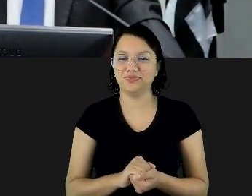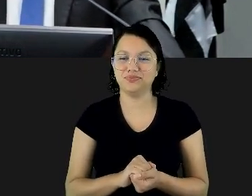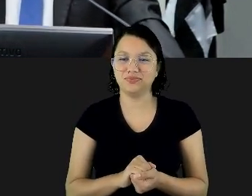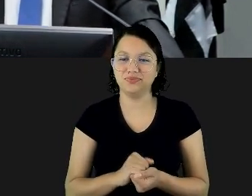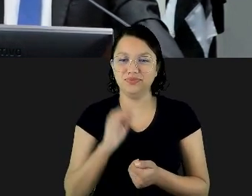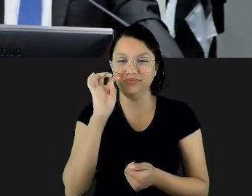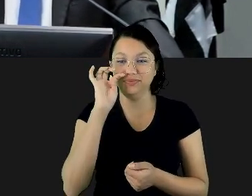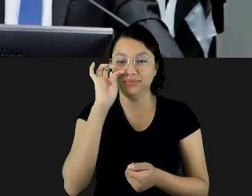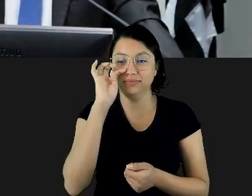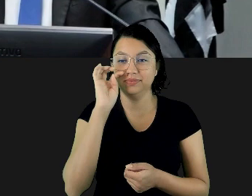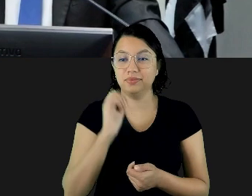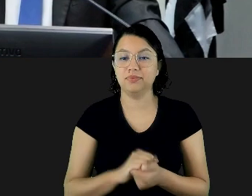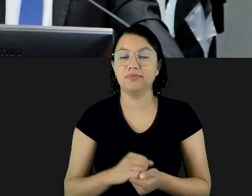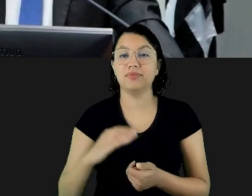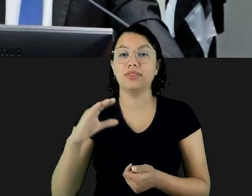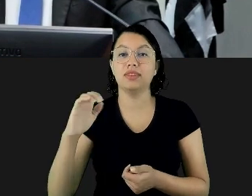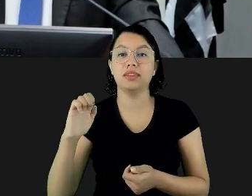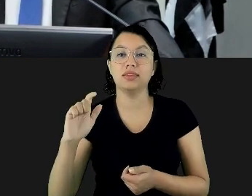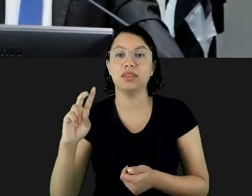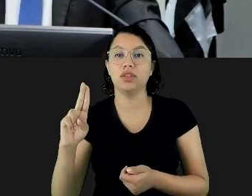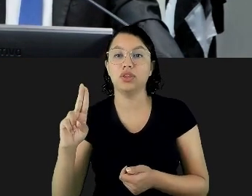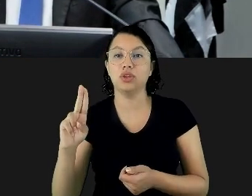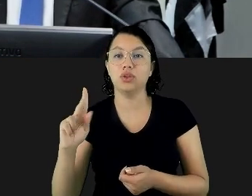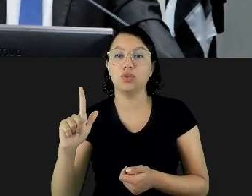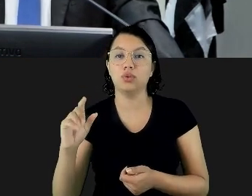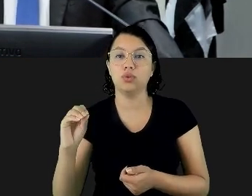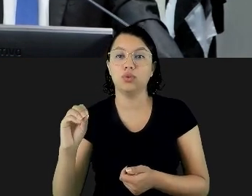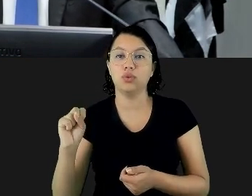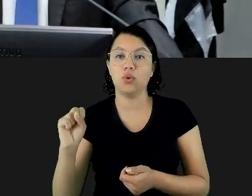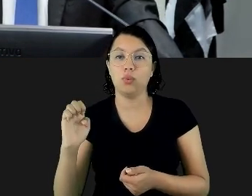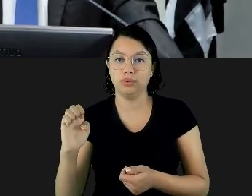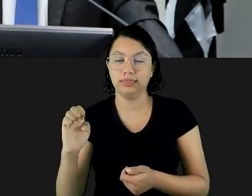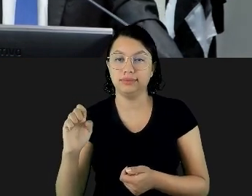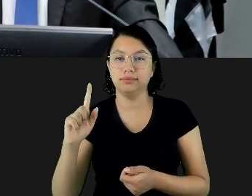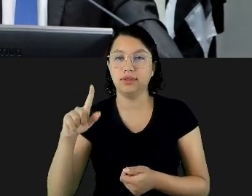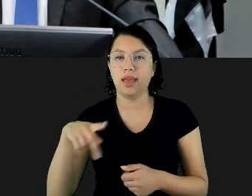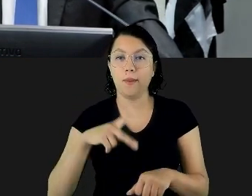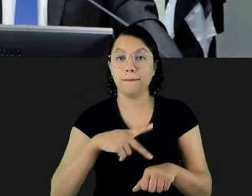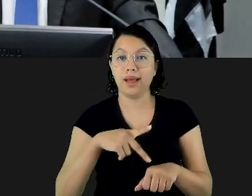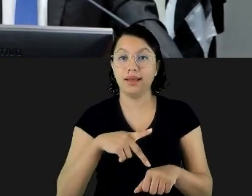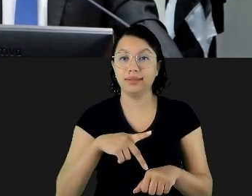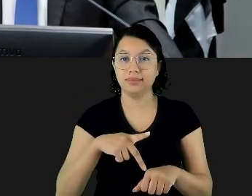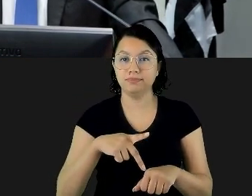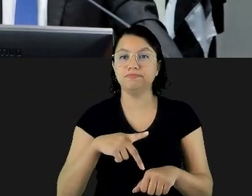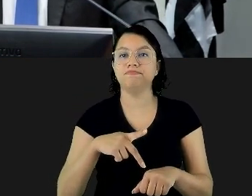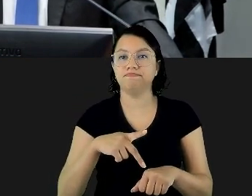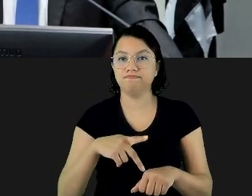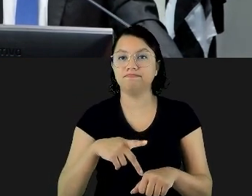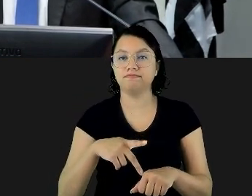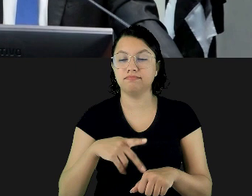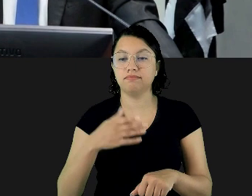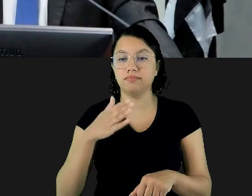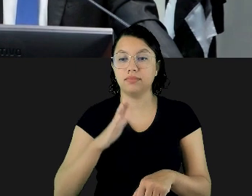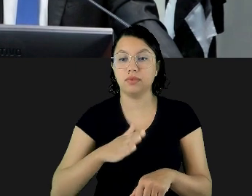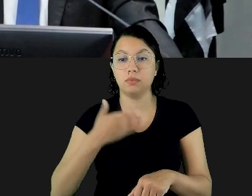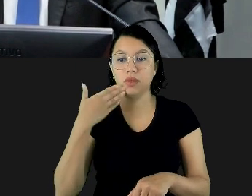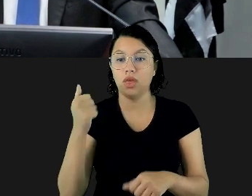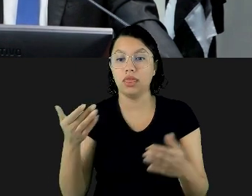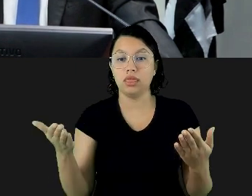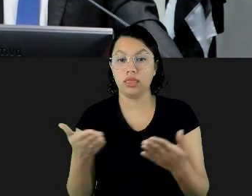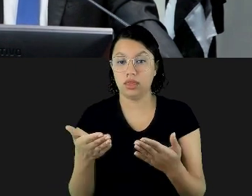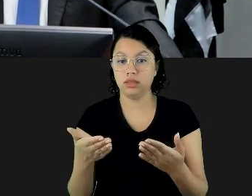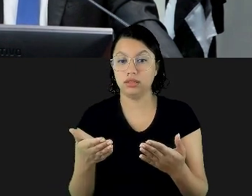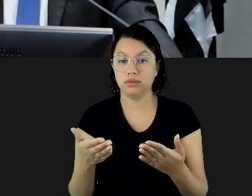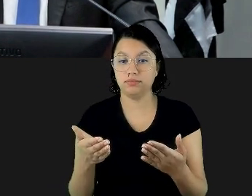Celulose. O Brasil é o país mais competitivo nesse setor. representando mais de 46%